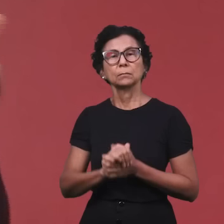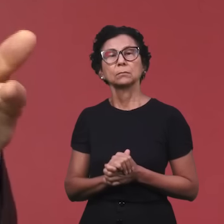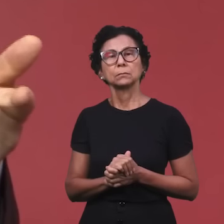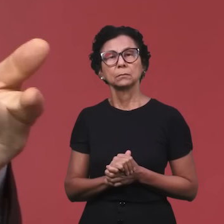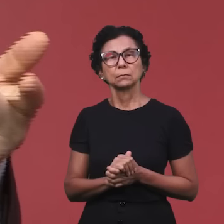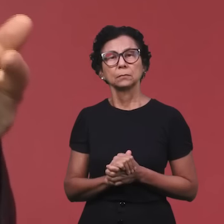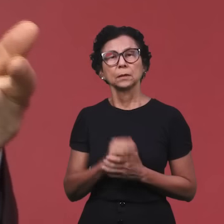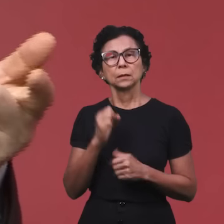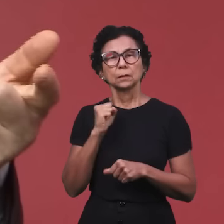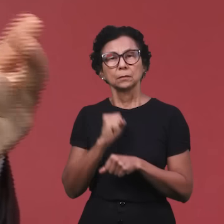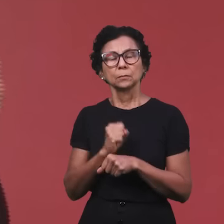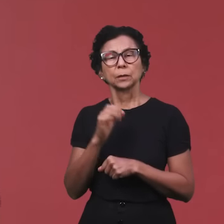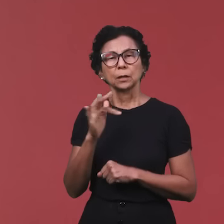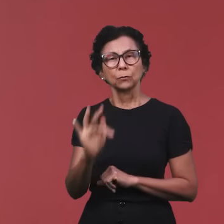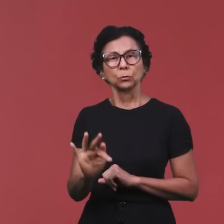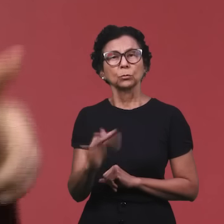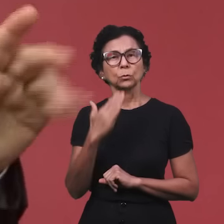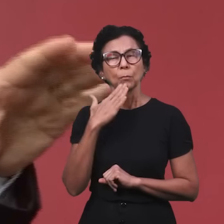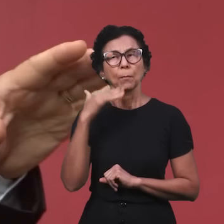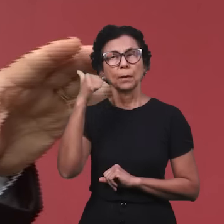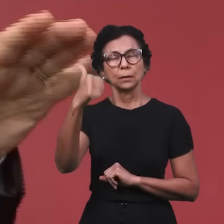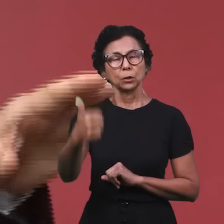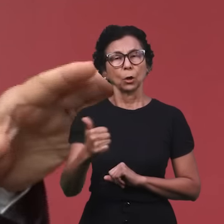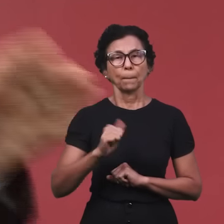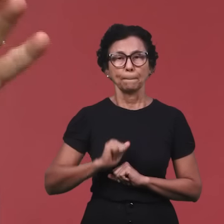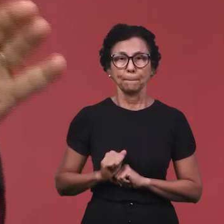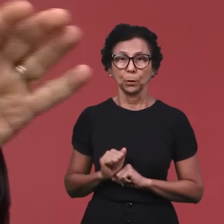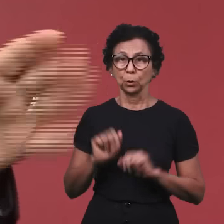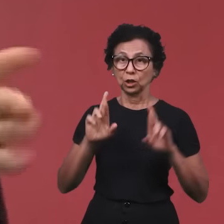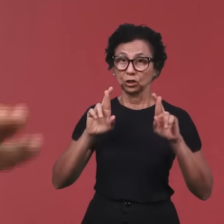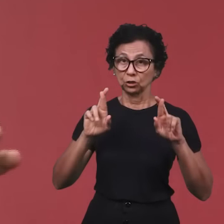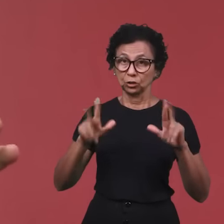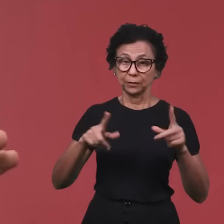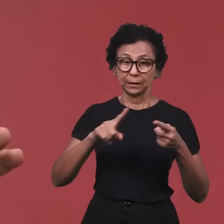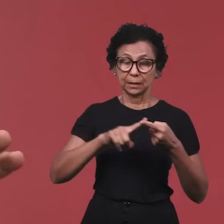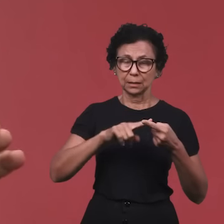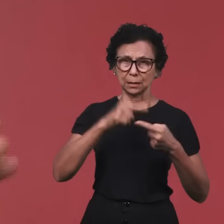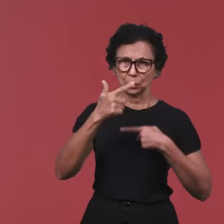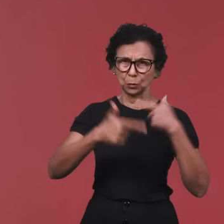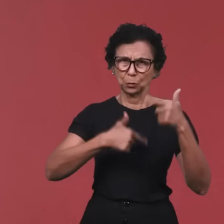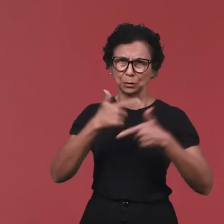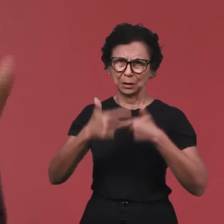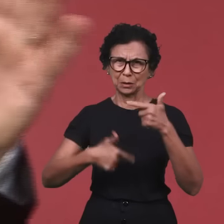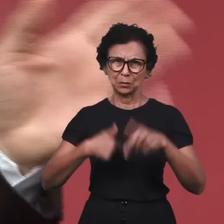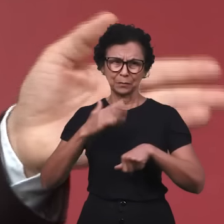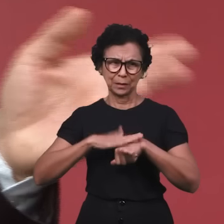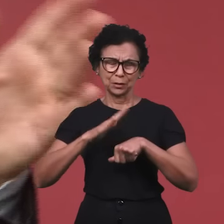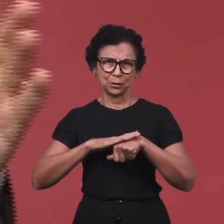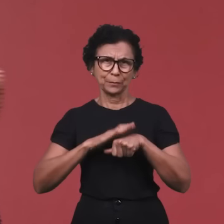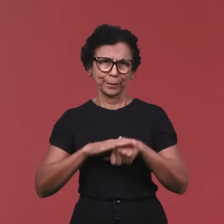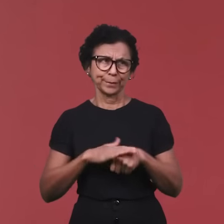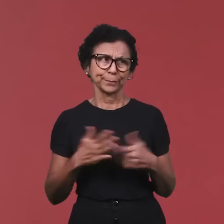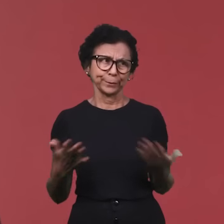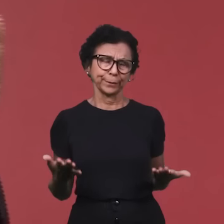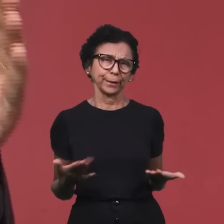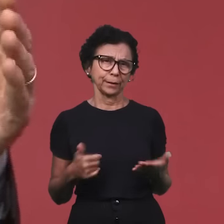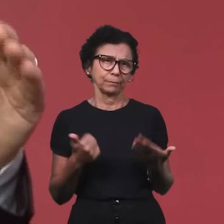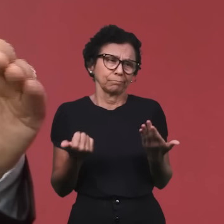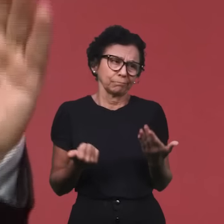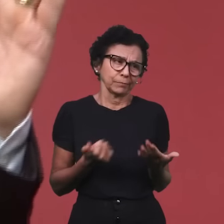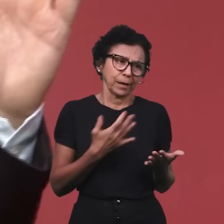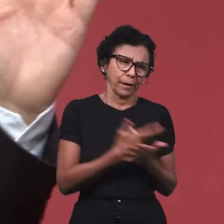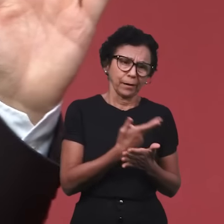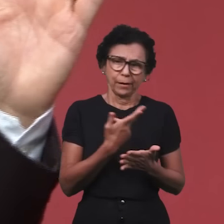a prova vem, porque uma coisa é luta e uma coisa é prova. Luta é aquelas encrencas que a gente mesmo arruma. Faz um negócio mal feito aqui, outros